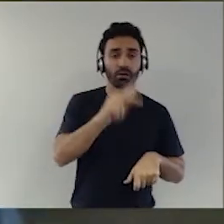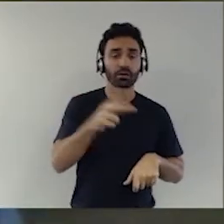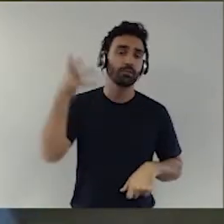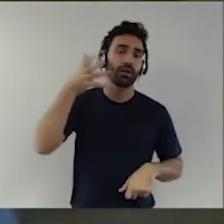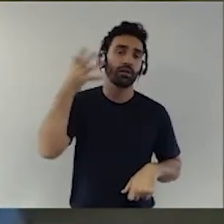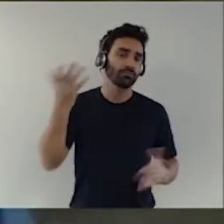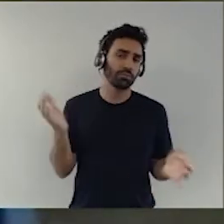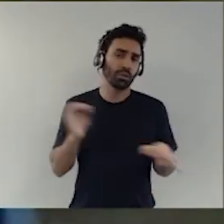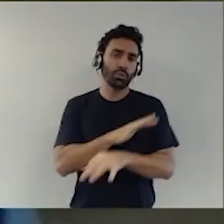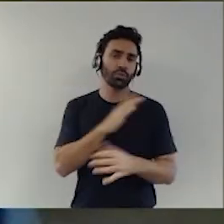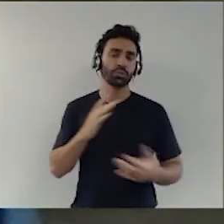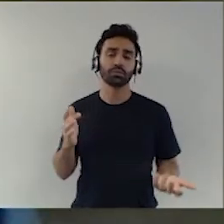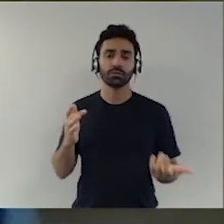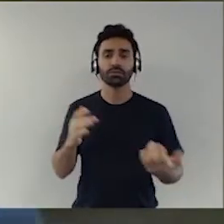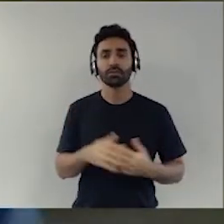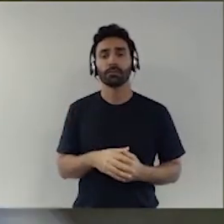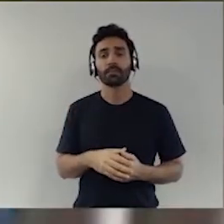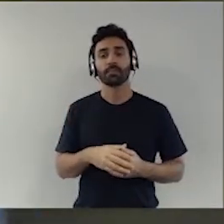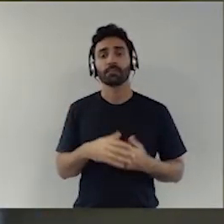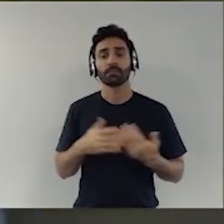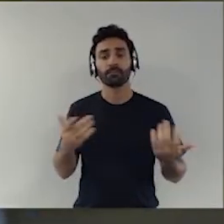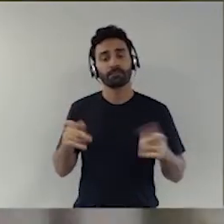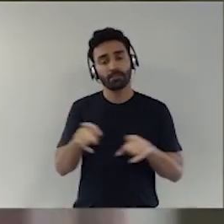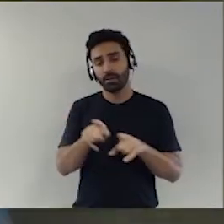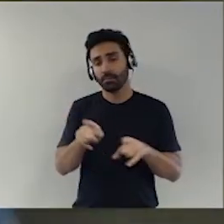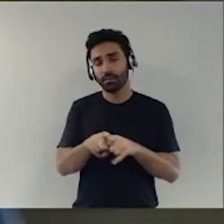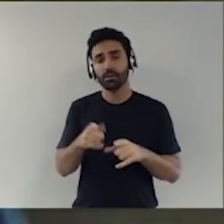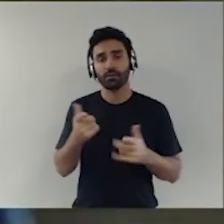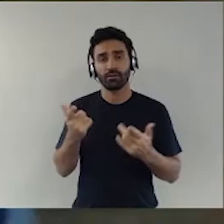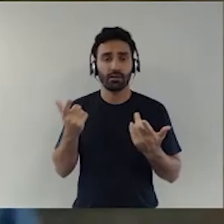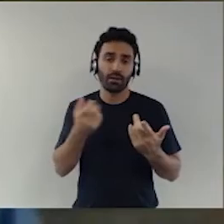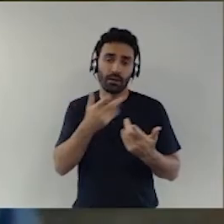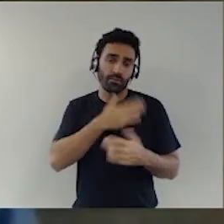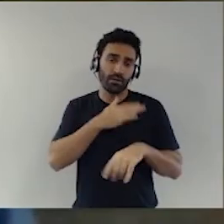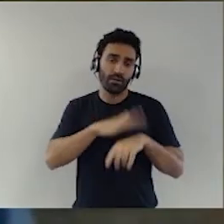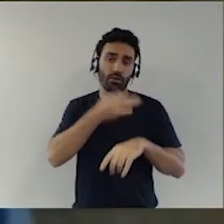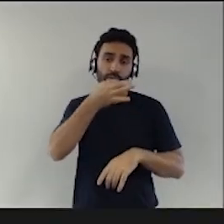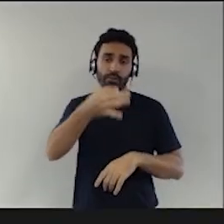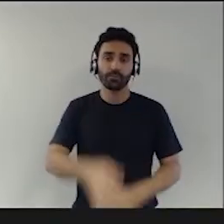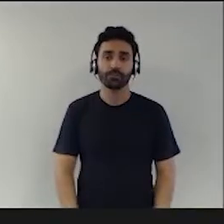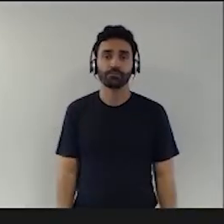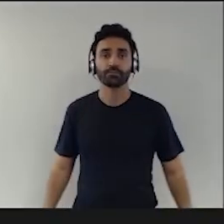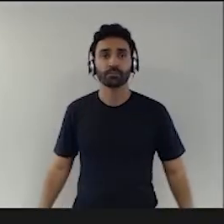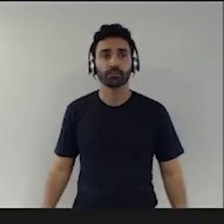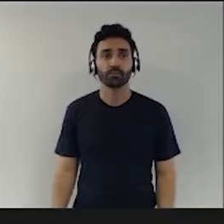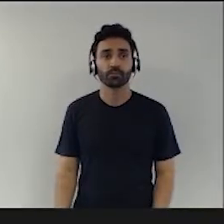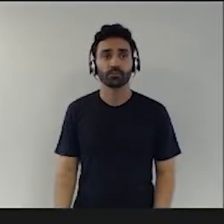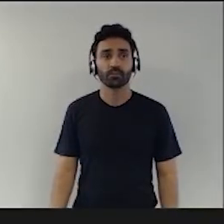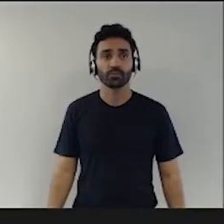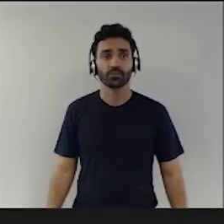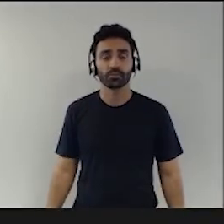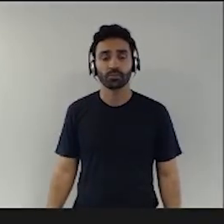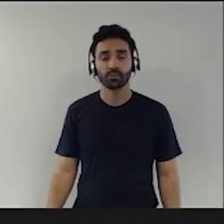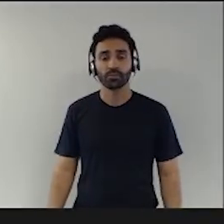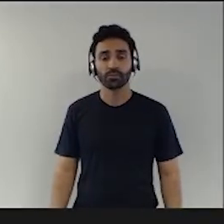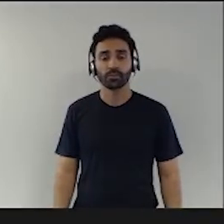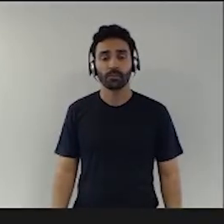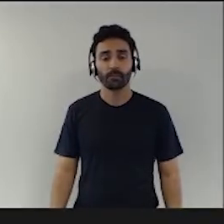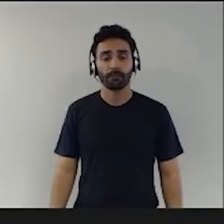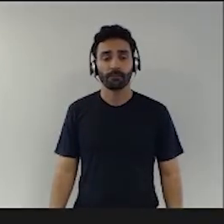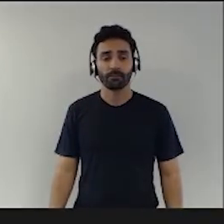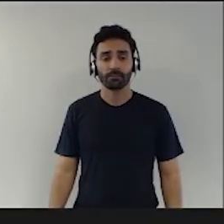sempre analisando o caso concreto e a critério do advogado. É a minha opinião. 5 minutos para encerrar o painel, por favor.